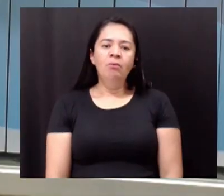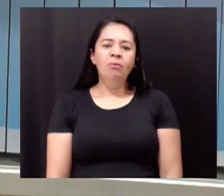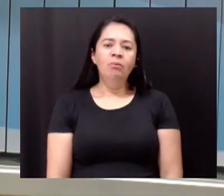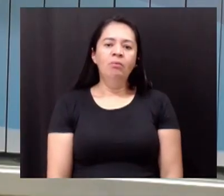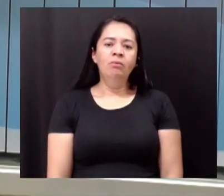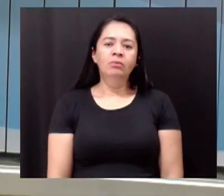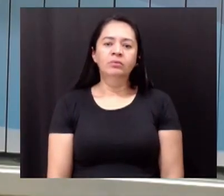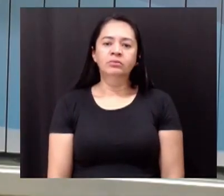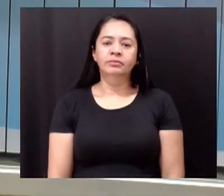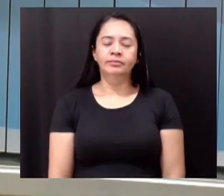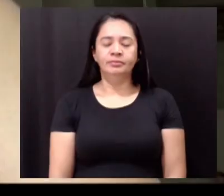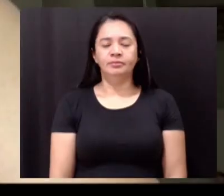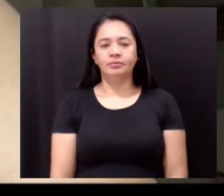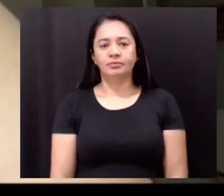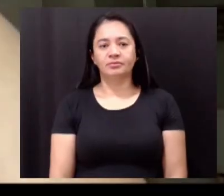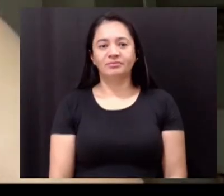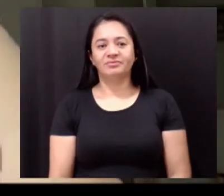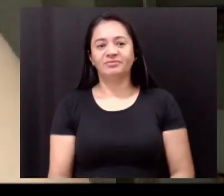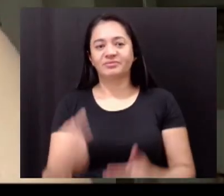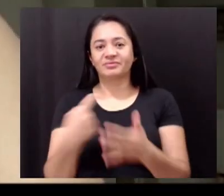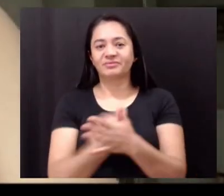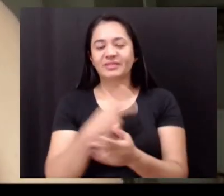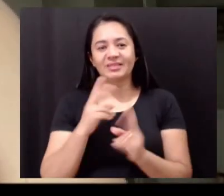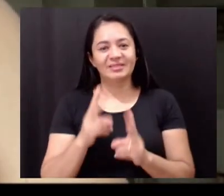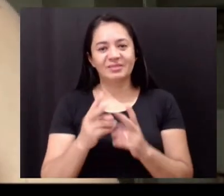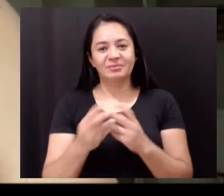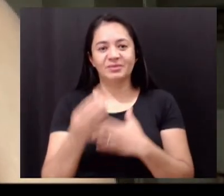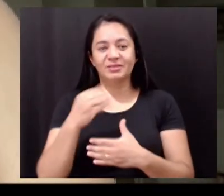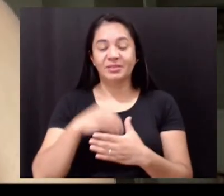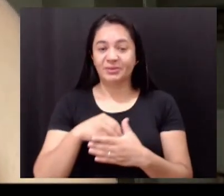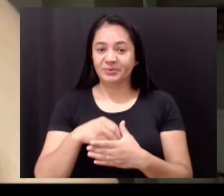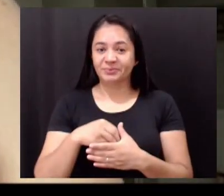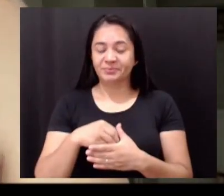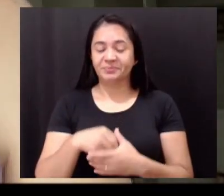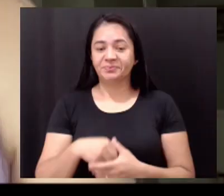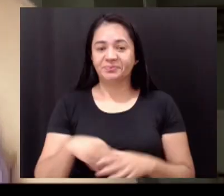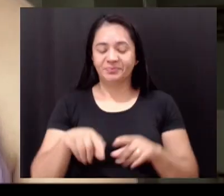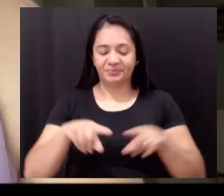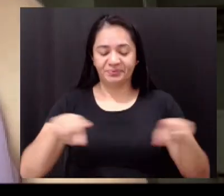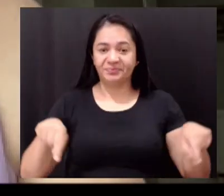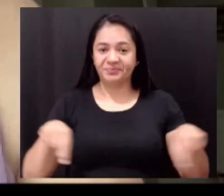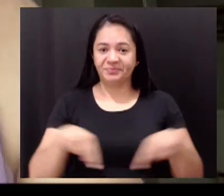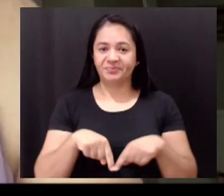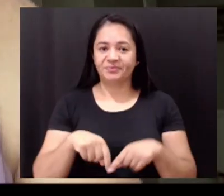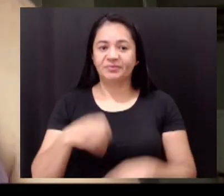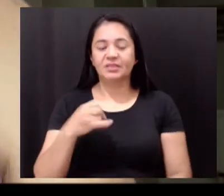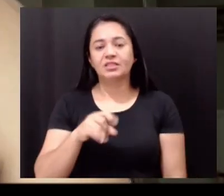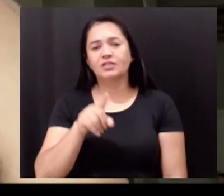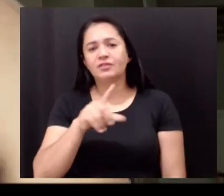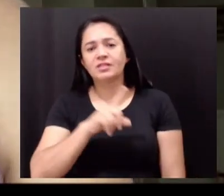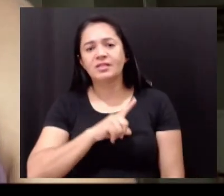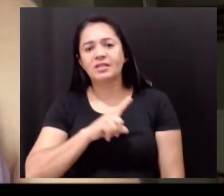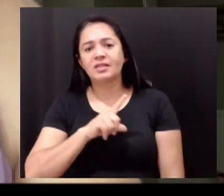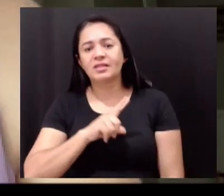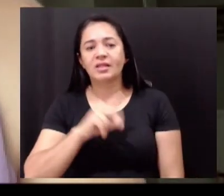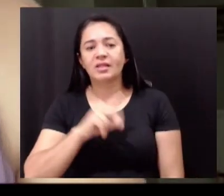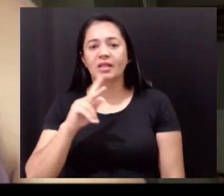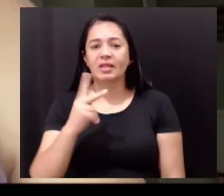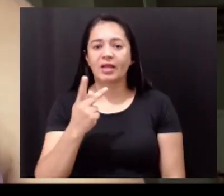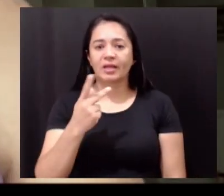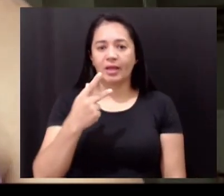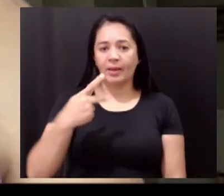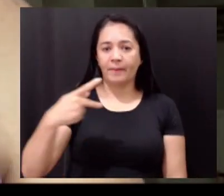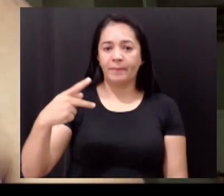Essa é uma pergunta muito frequente no consultório. Uma vez que você tem um HPV, o que a gente precisa saber é se você, no